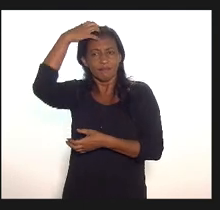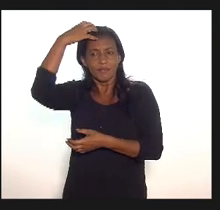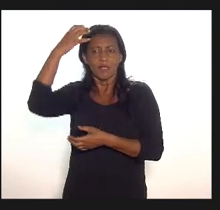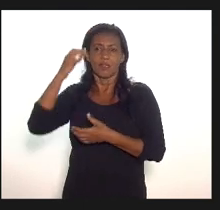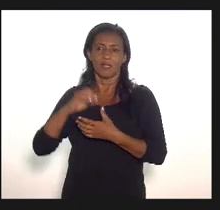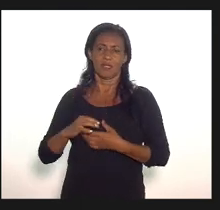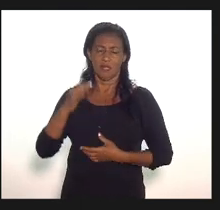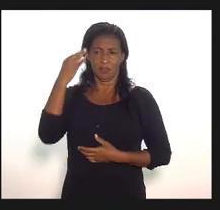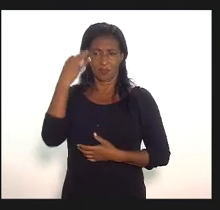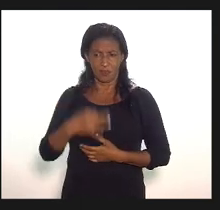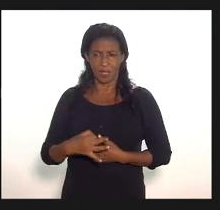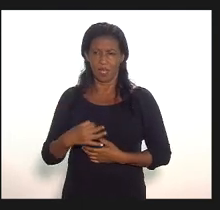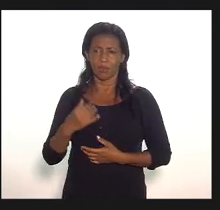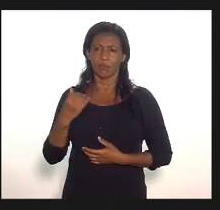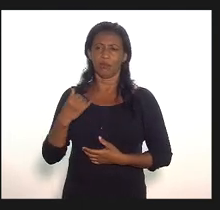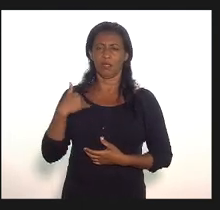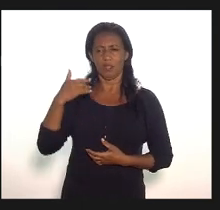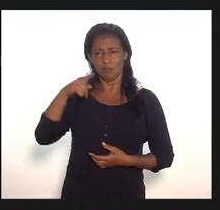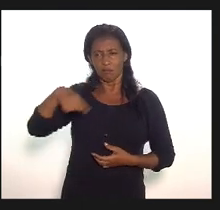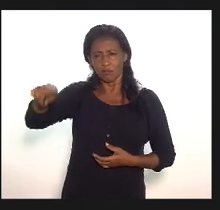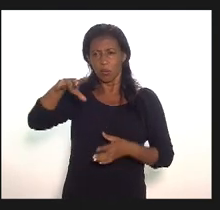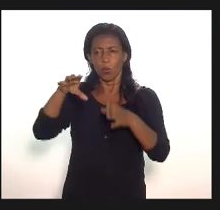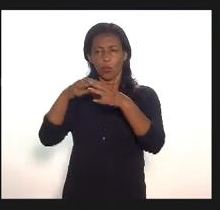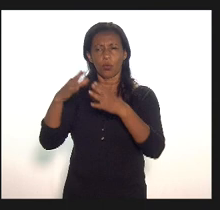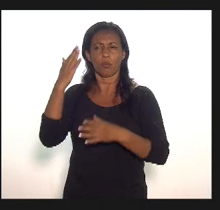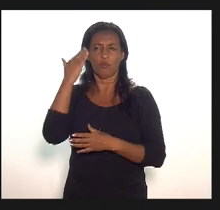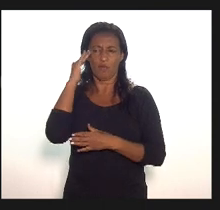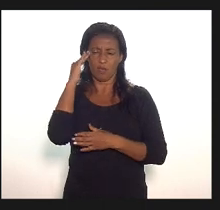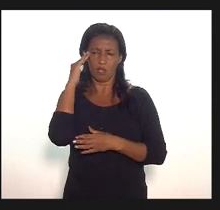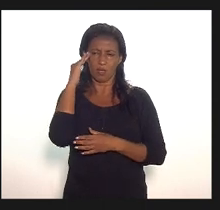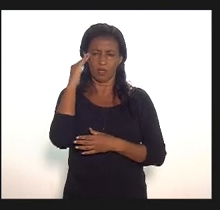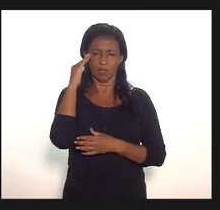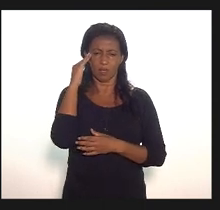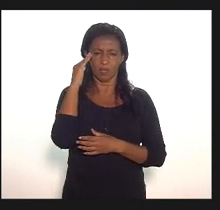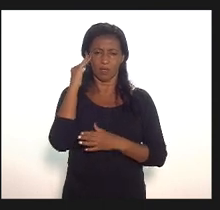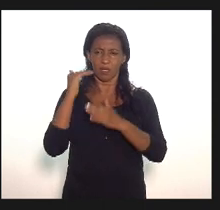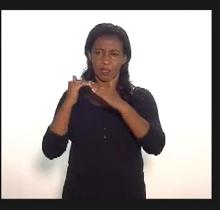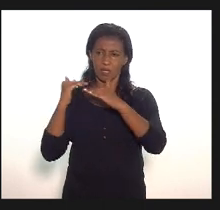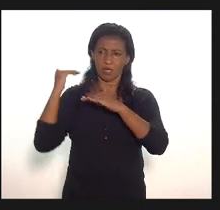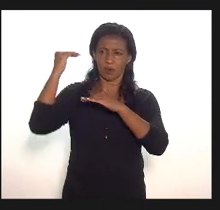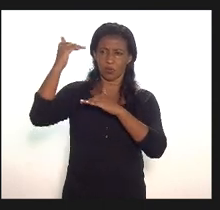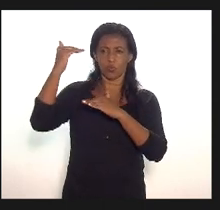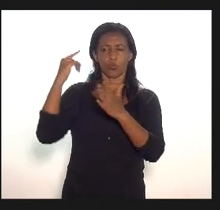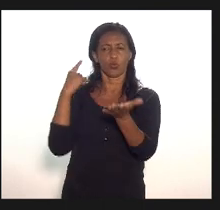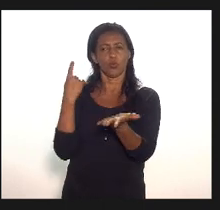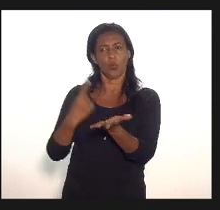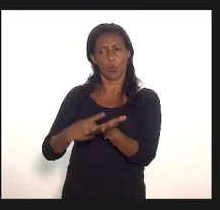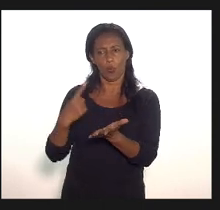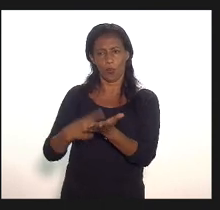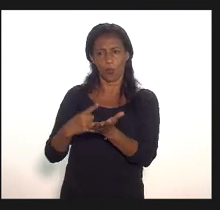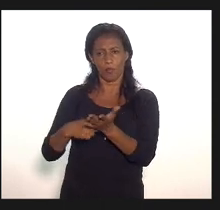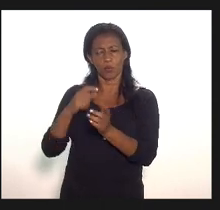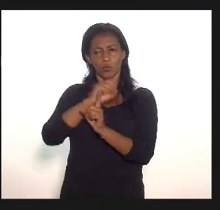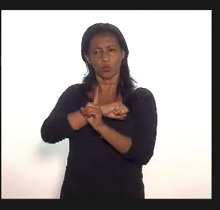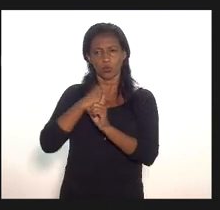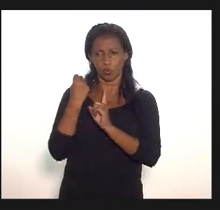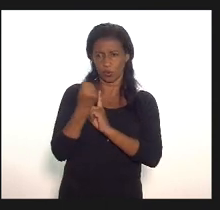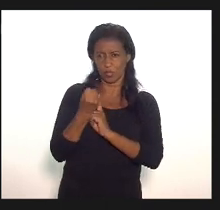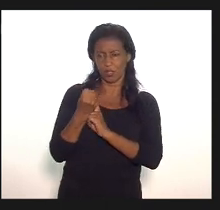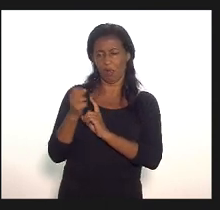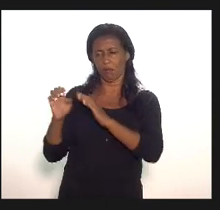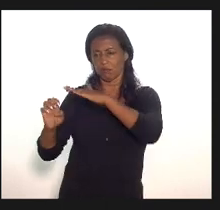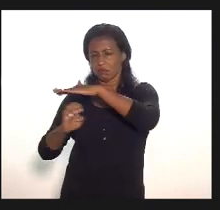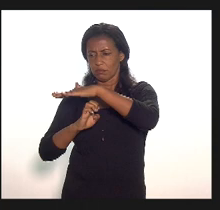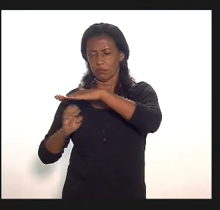contarmos com o bom senso e, acima de tudo, com o compromisso social dessas